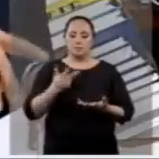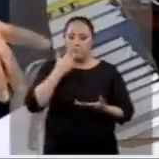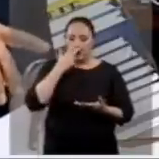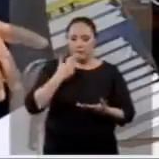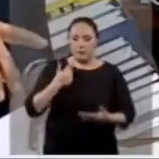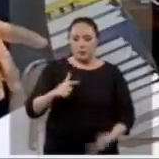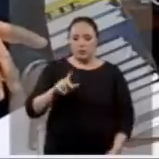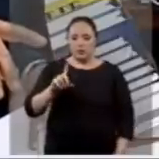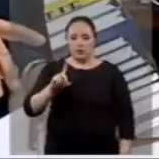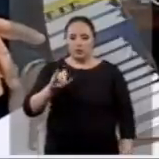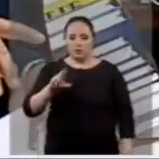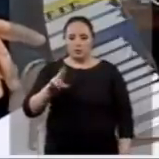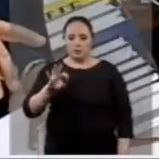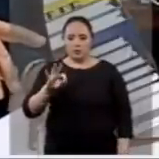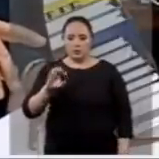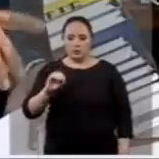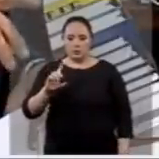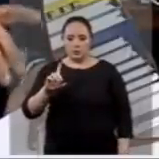de